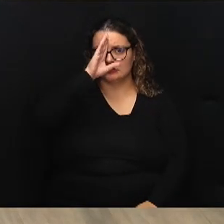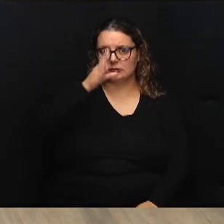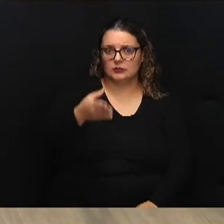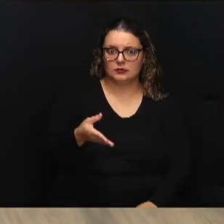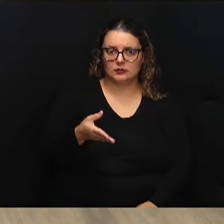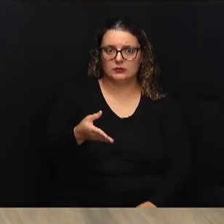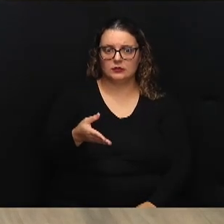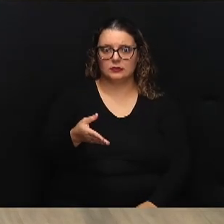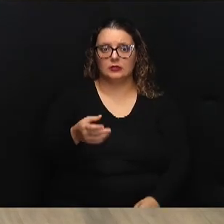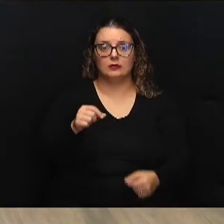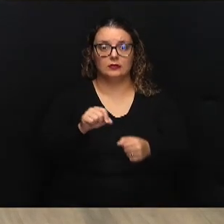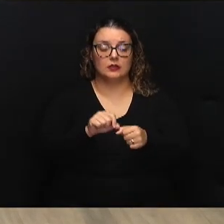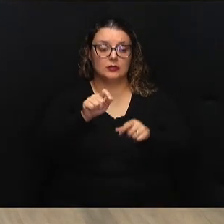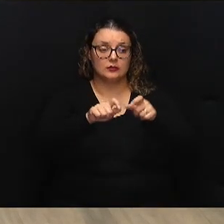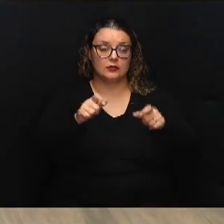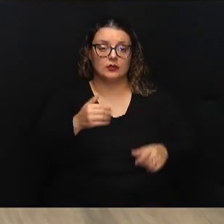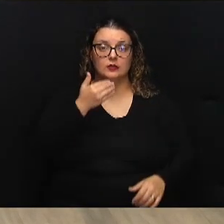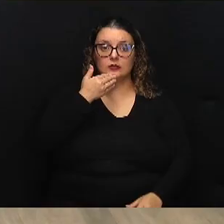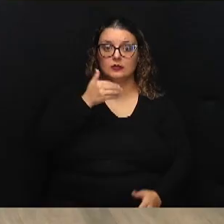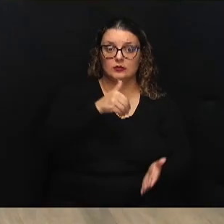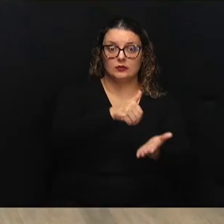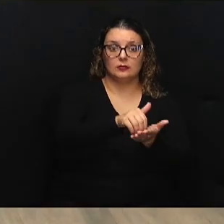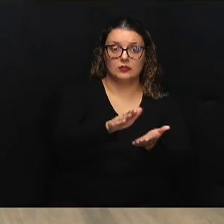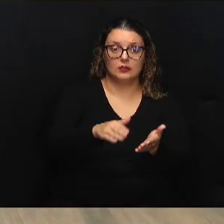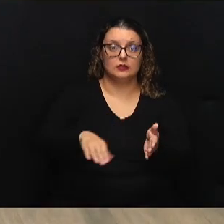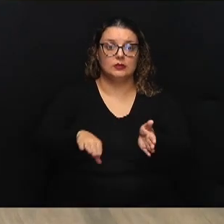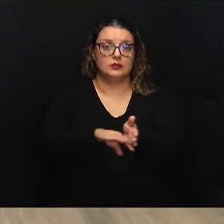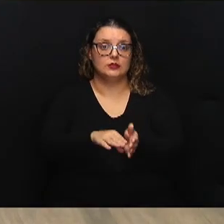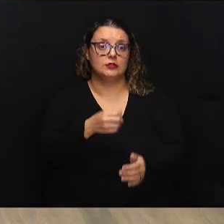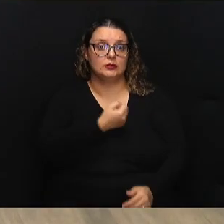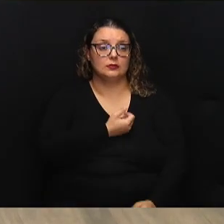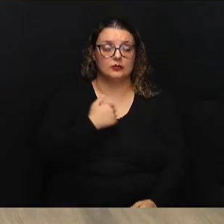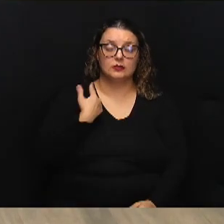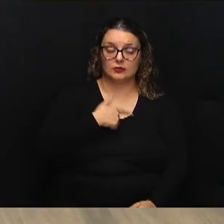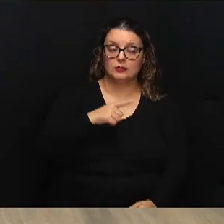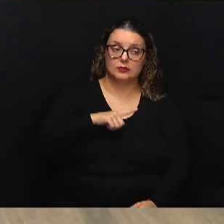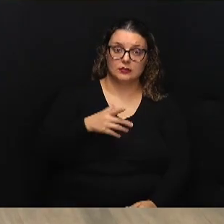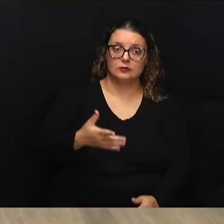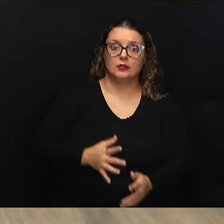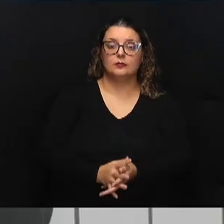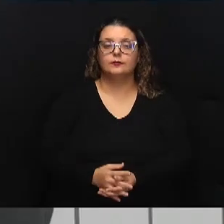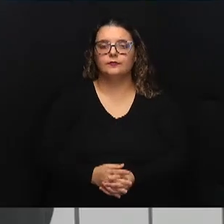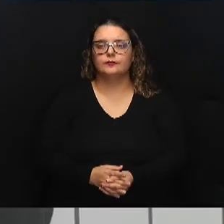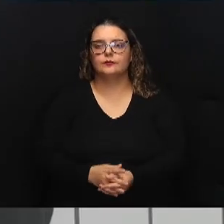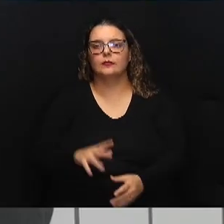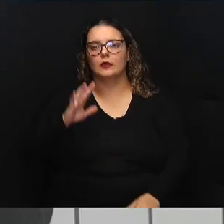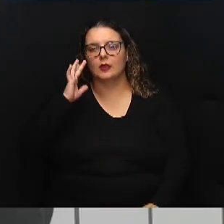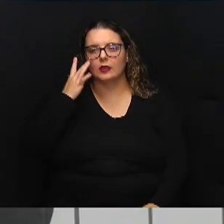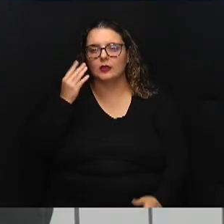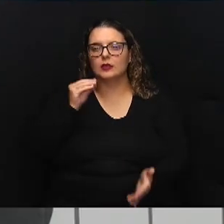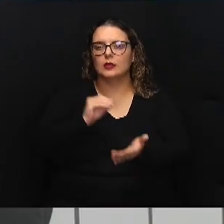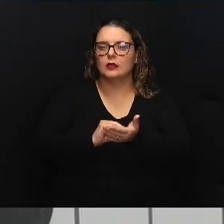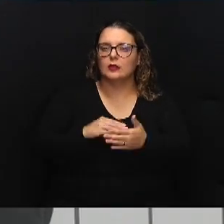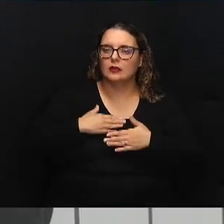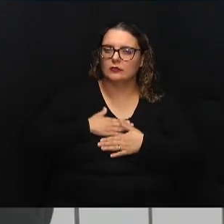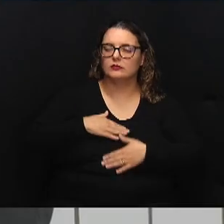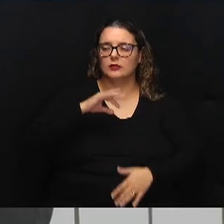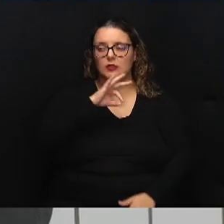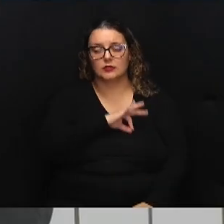a levar as pessoas a pedir demissão e chegar nesse número que nós chegamos? Eu acho que a insatisfação em termos de